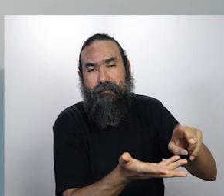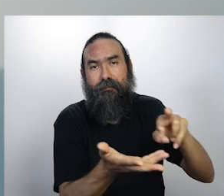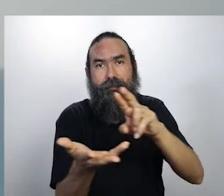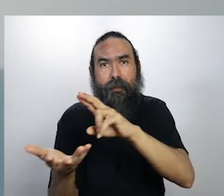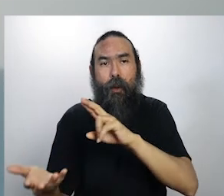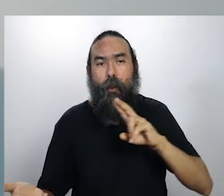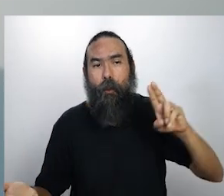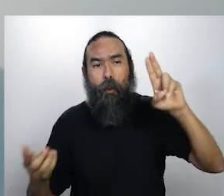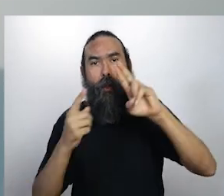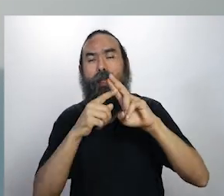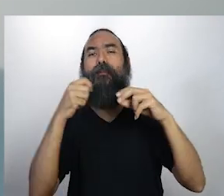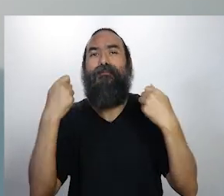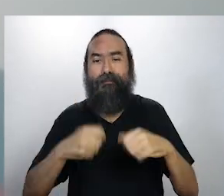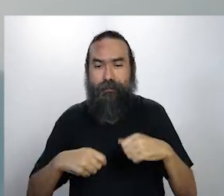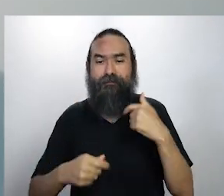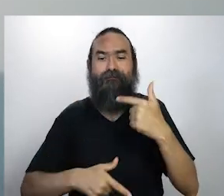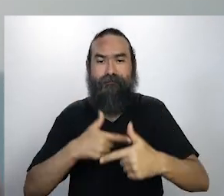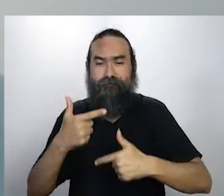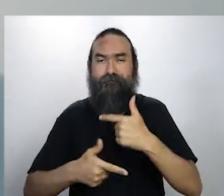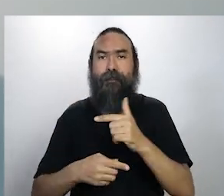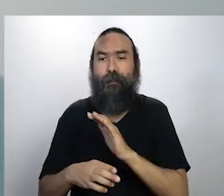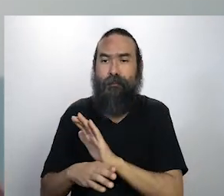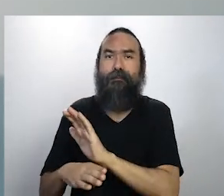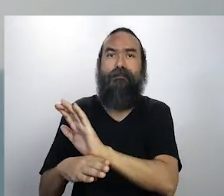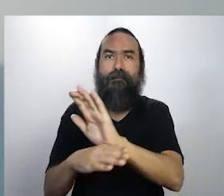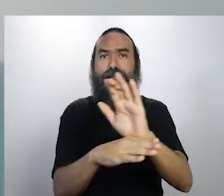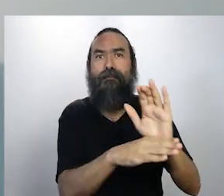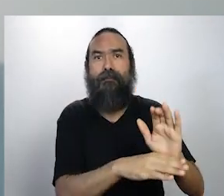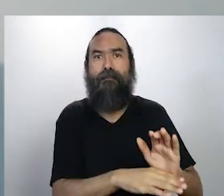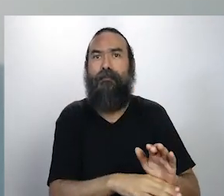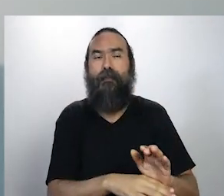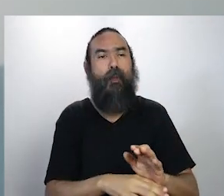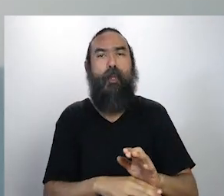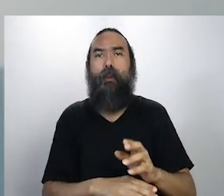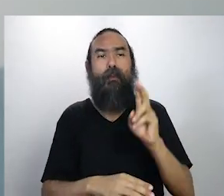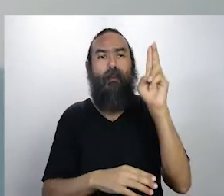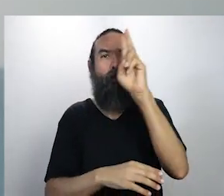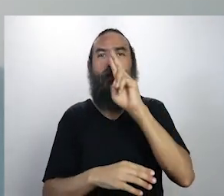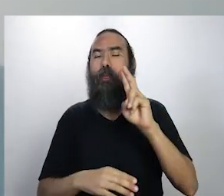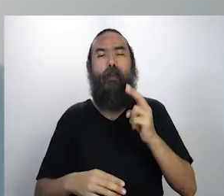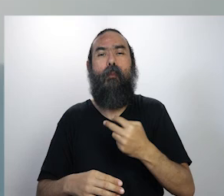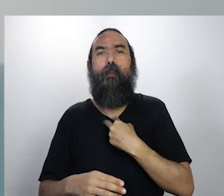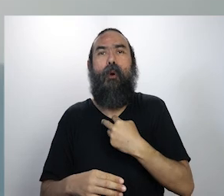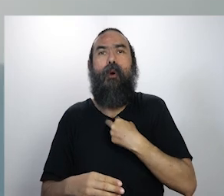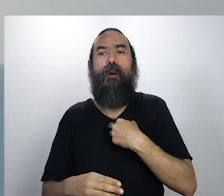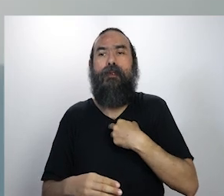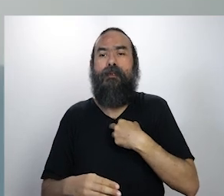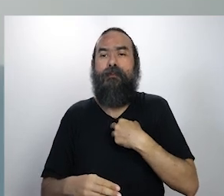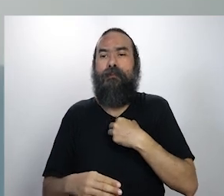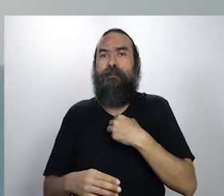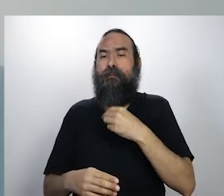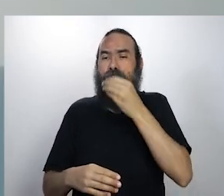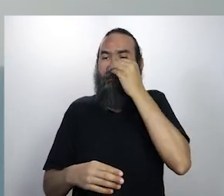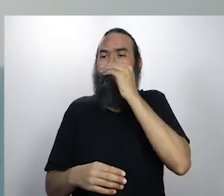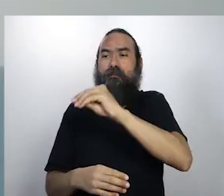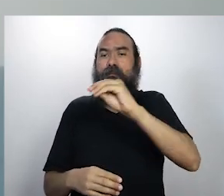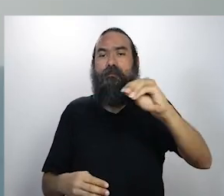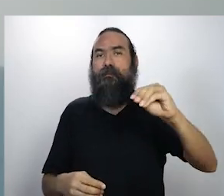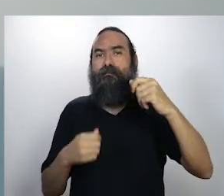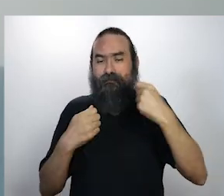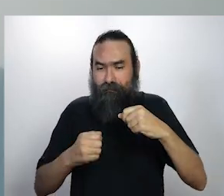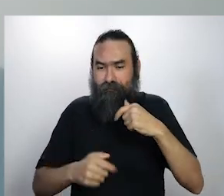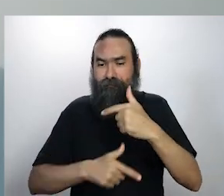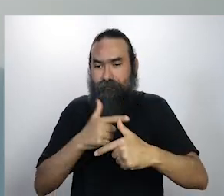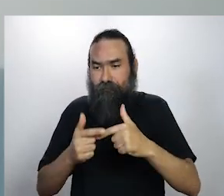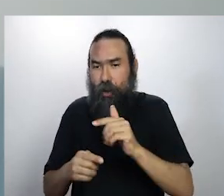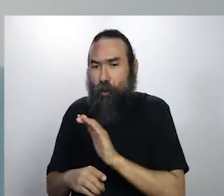universidade não pode se abster dela, né, se eximir dela. E acredito que